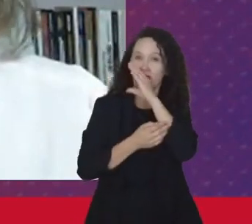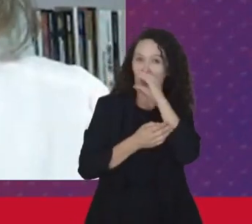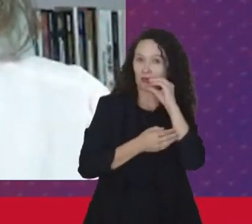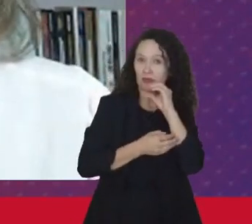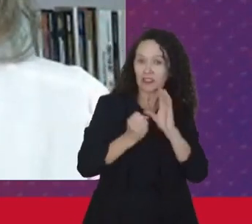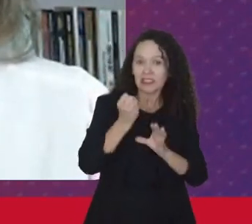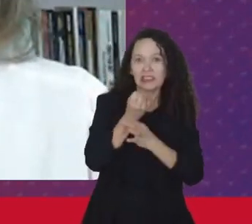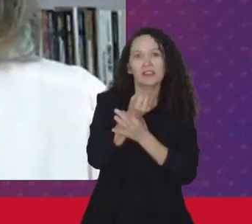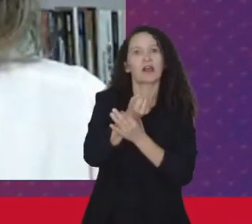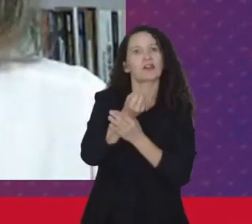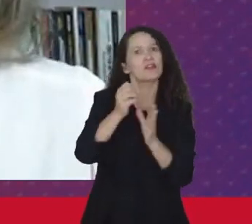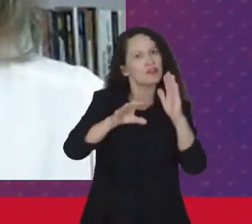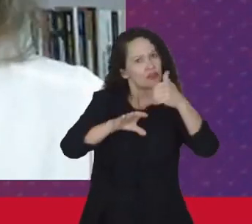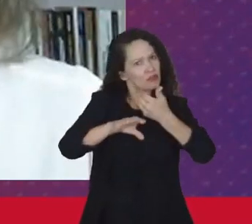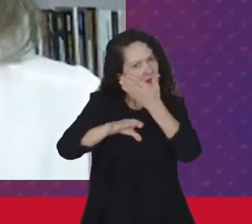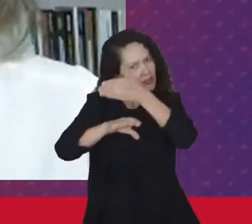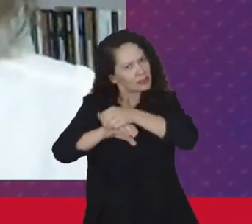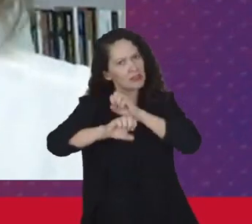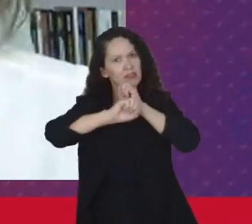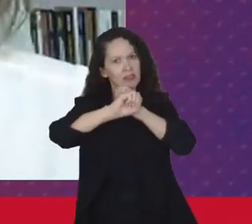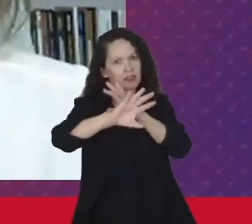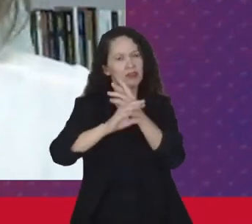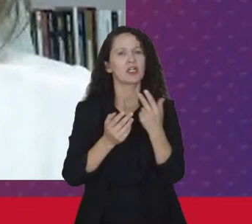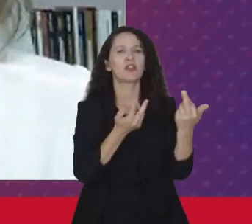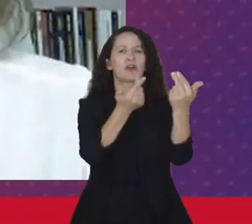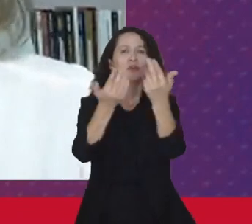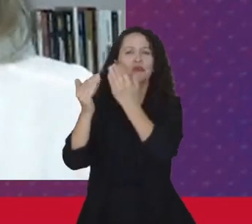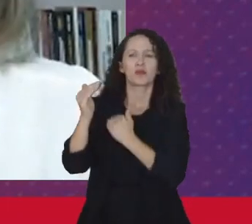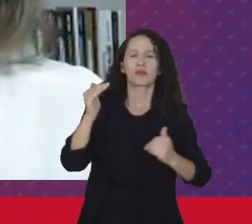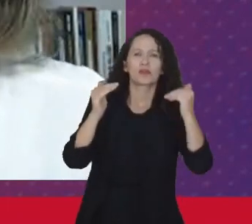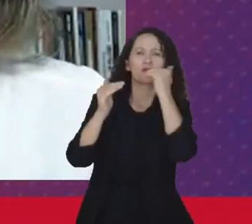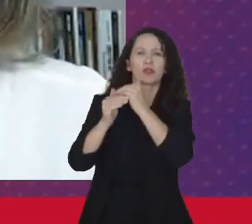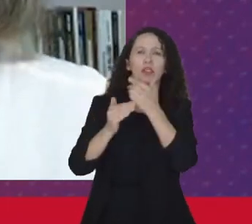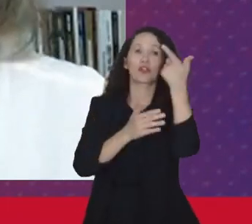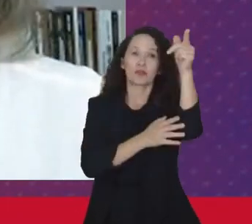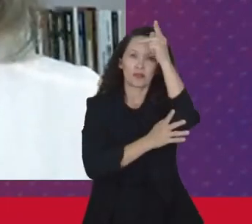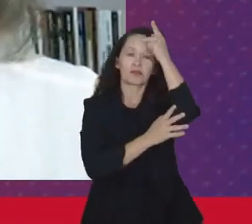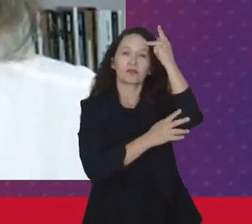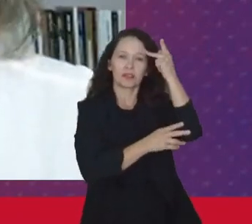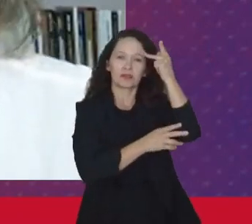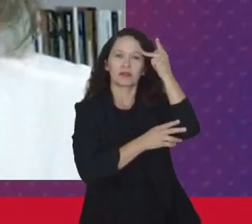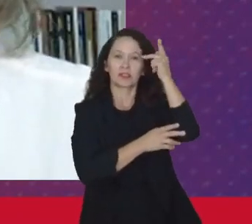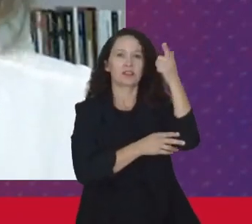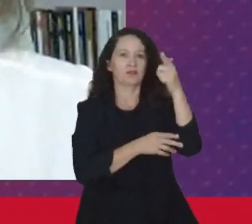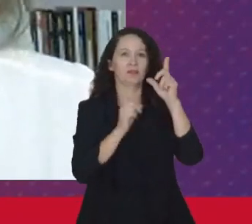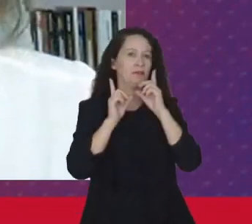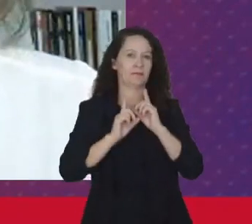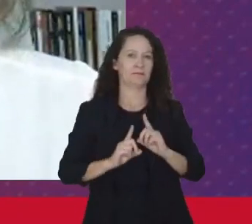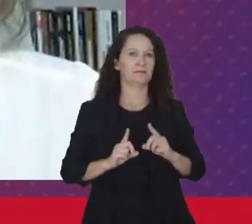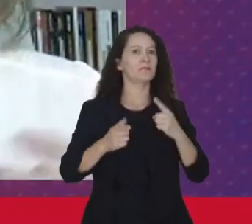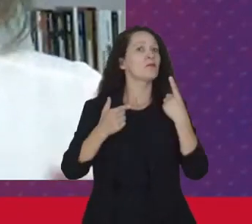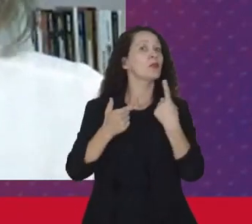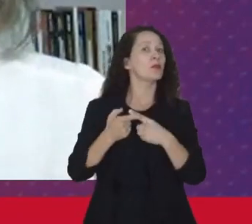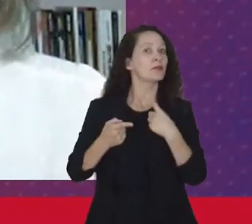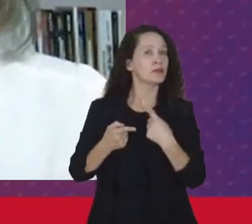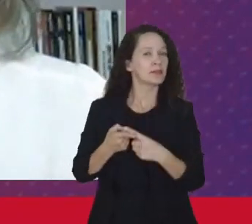o acesso à educação comum, em igualdade de condições com as demais pessoas,